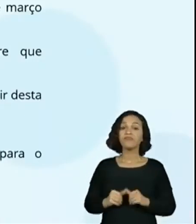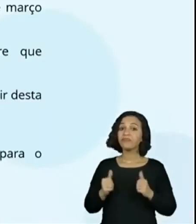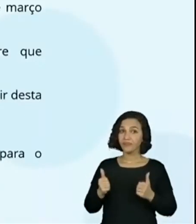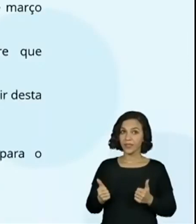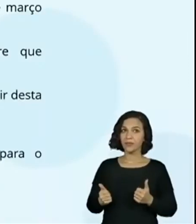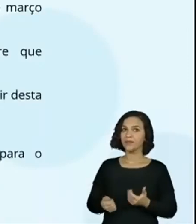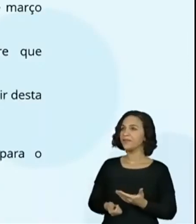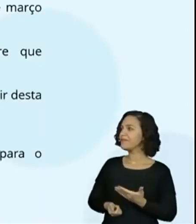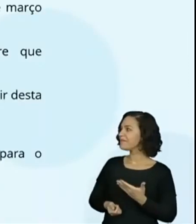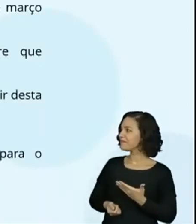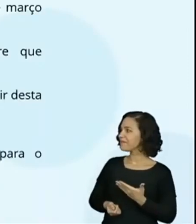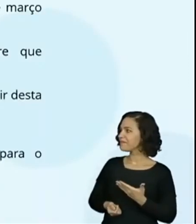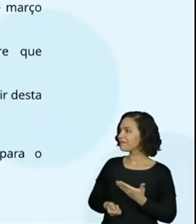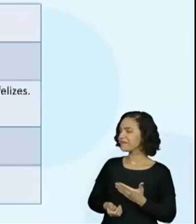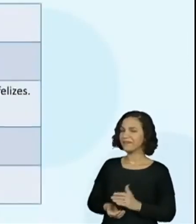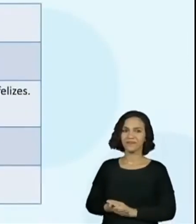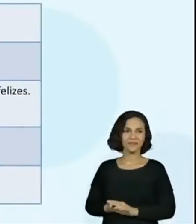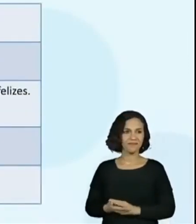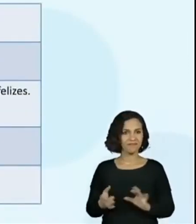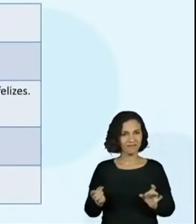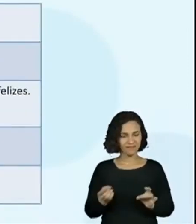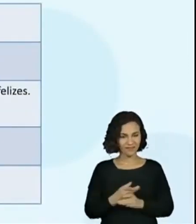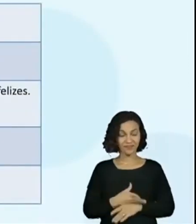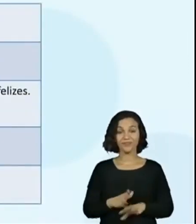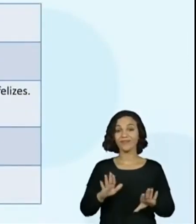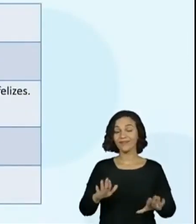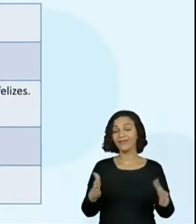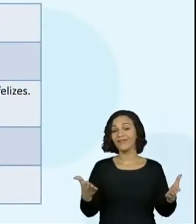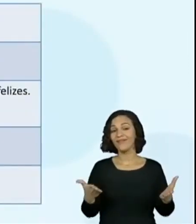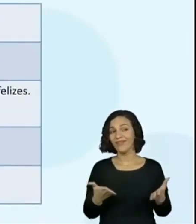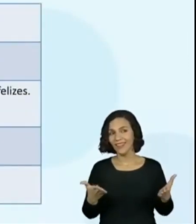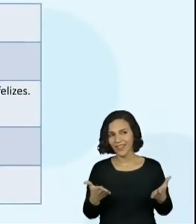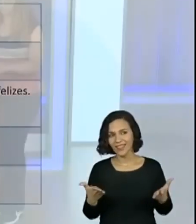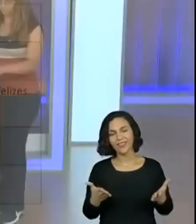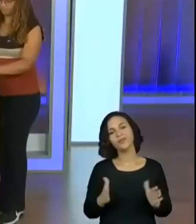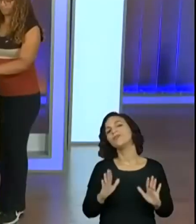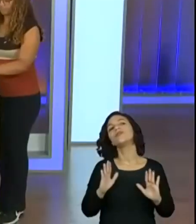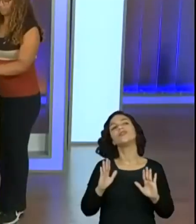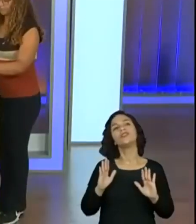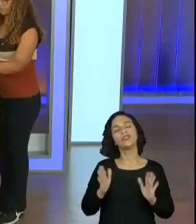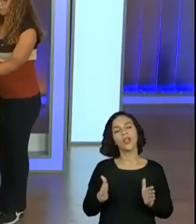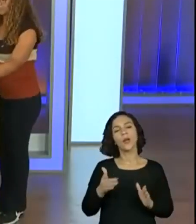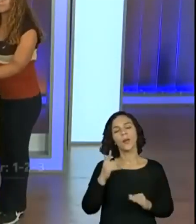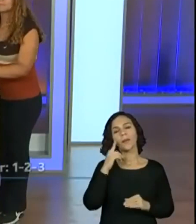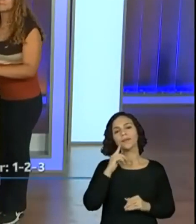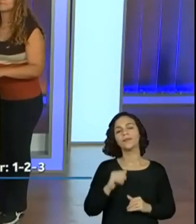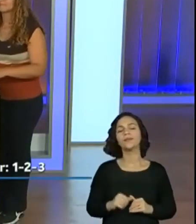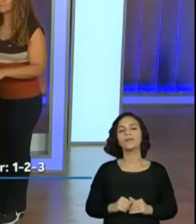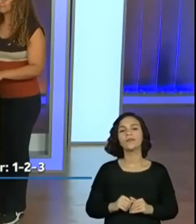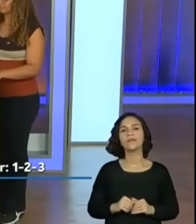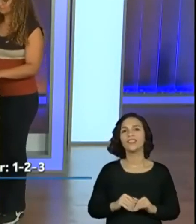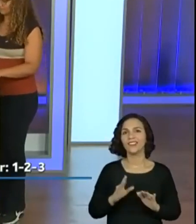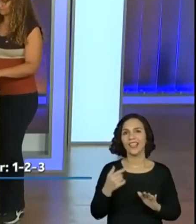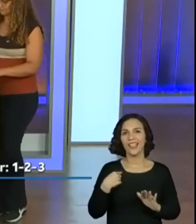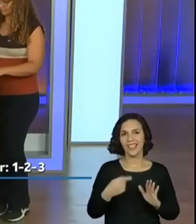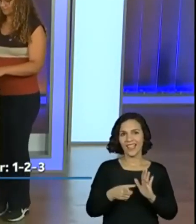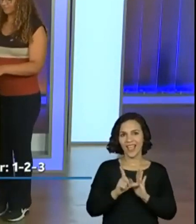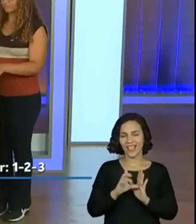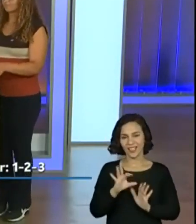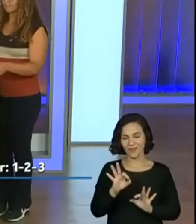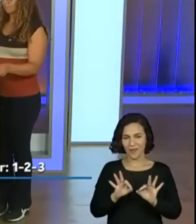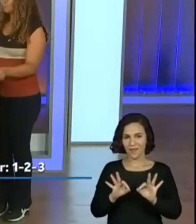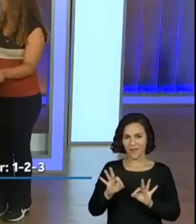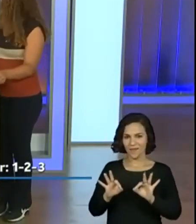certo? Foi. Agora, nós já temos também. Sim. Né, a gente já até adiantou aqui um